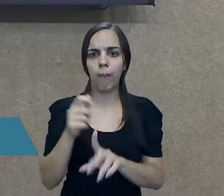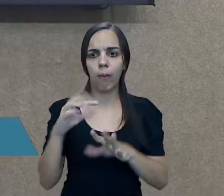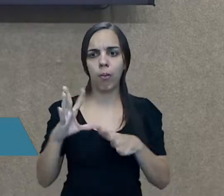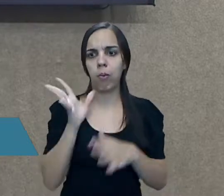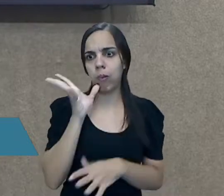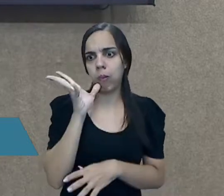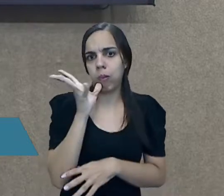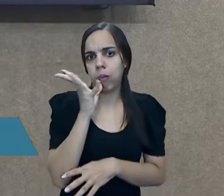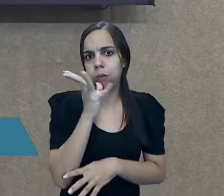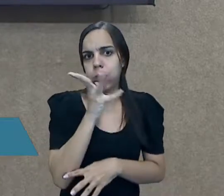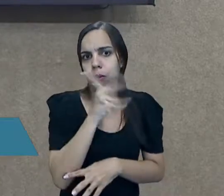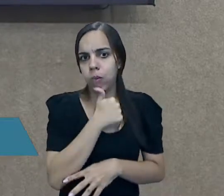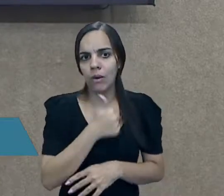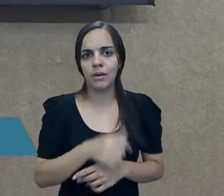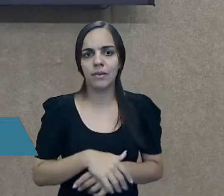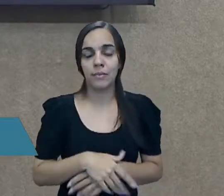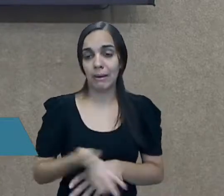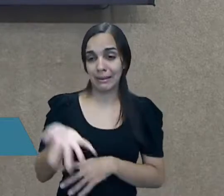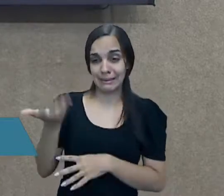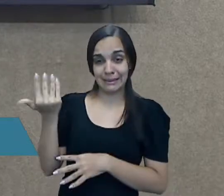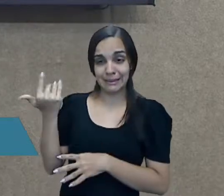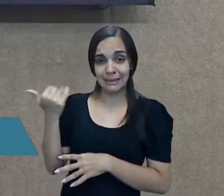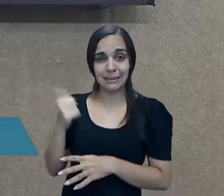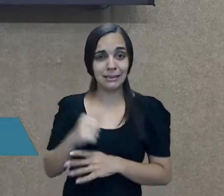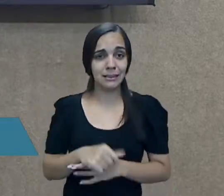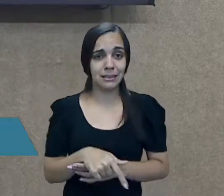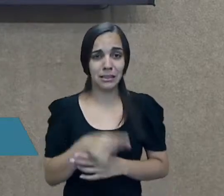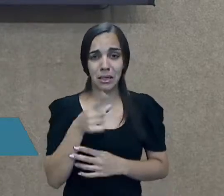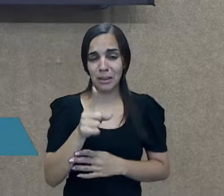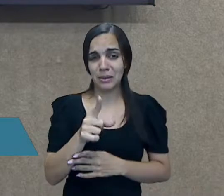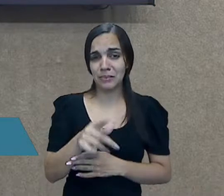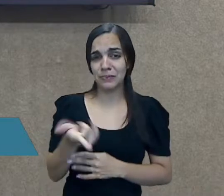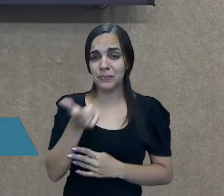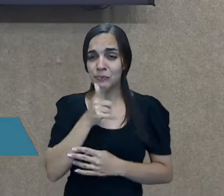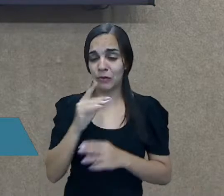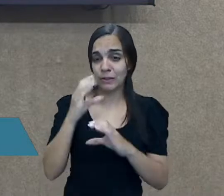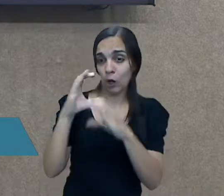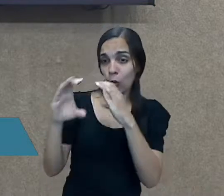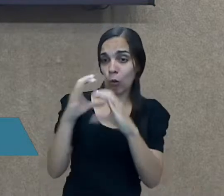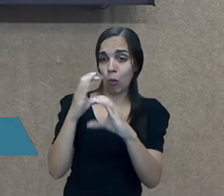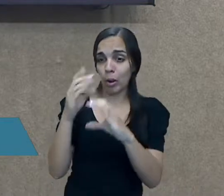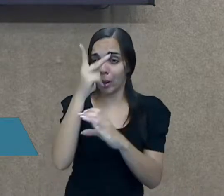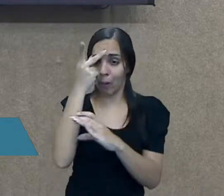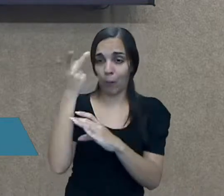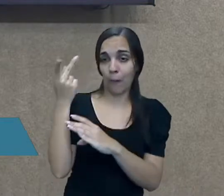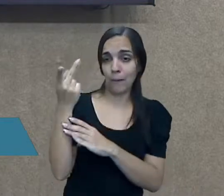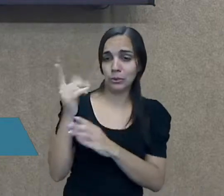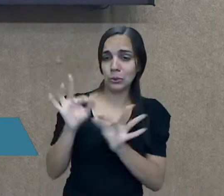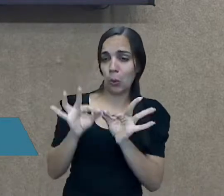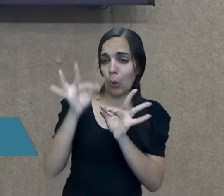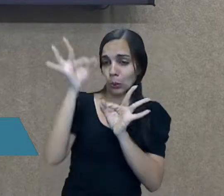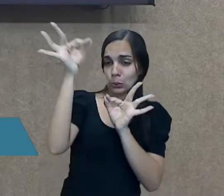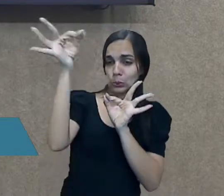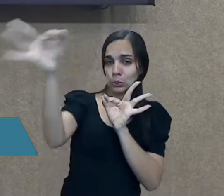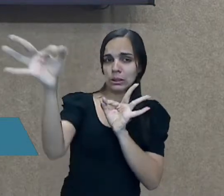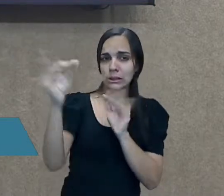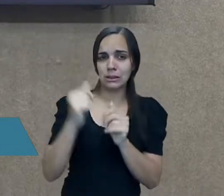Então, naquela época, para você comunicar com uma pessoa distante, tinha que pegar um